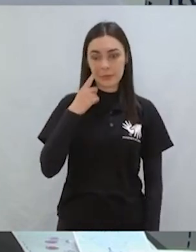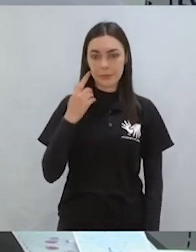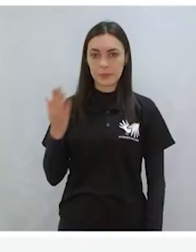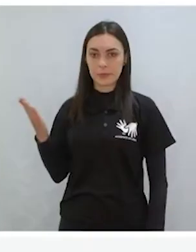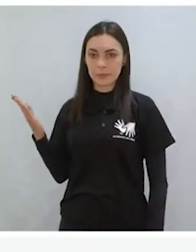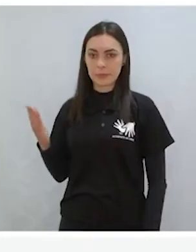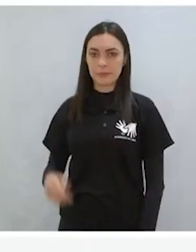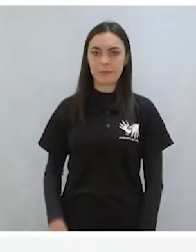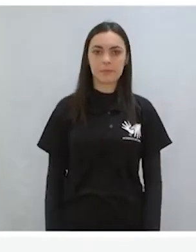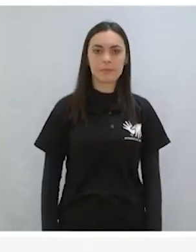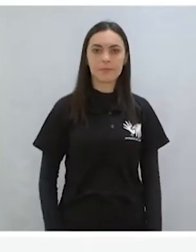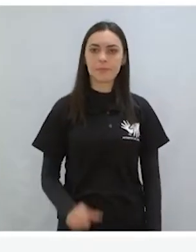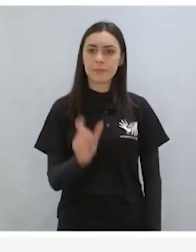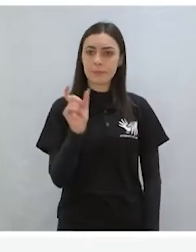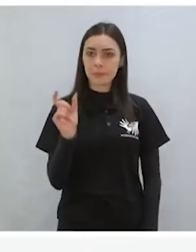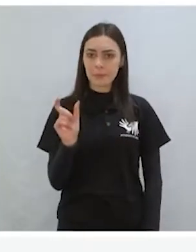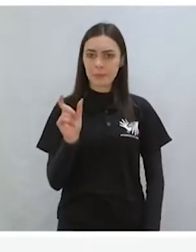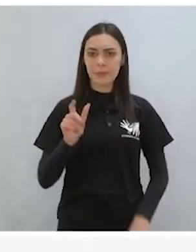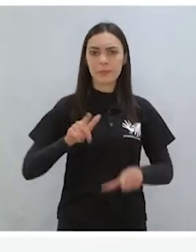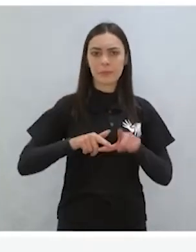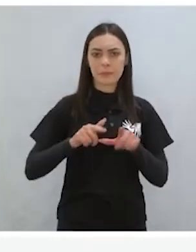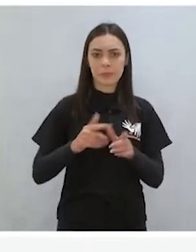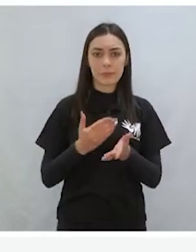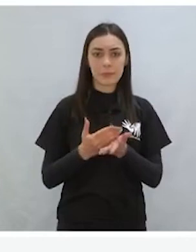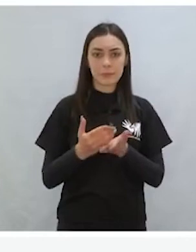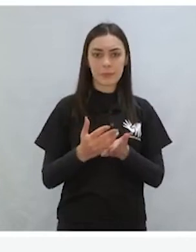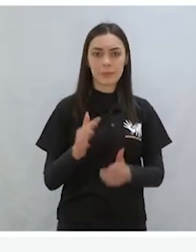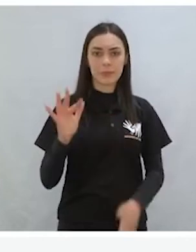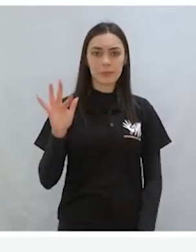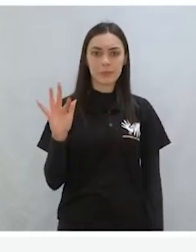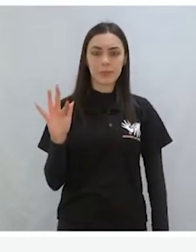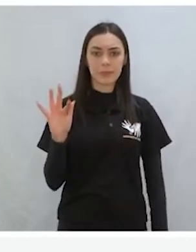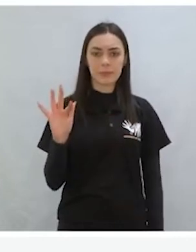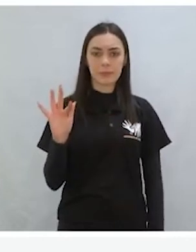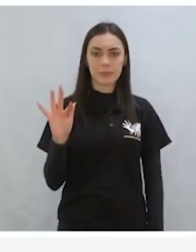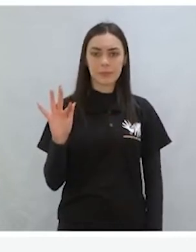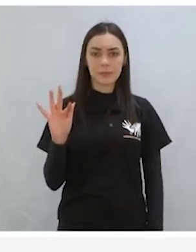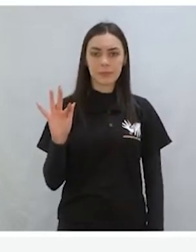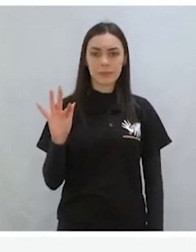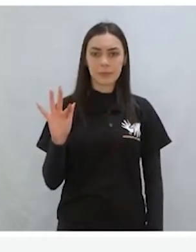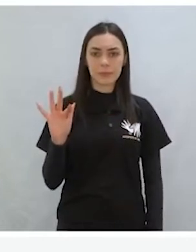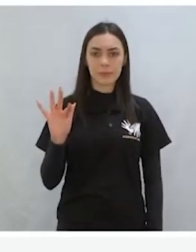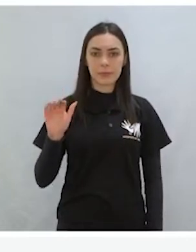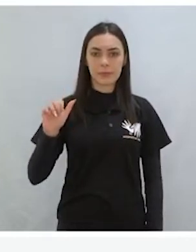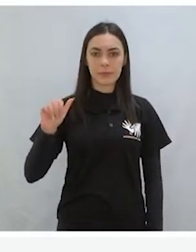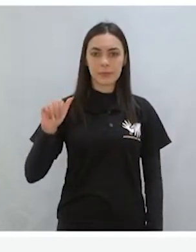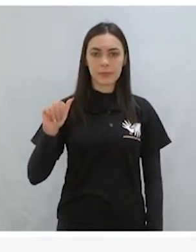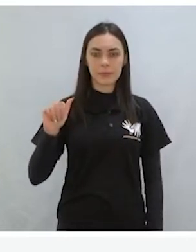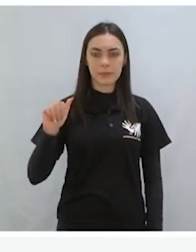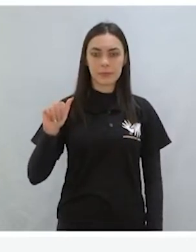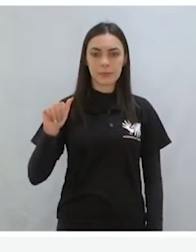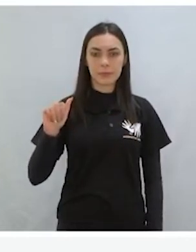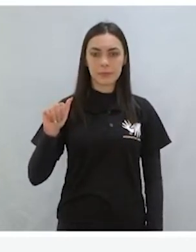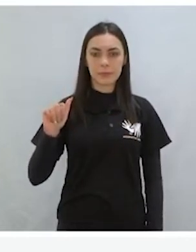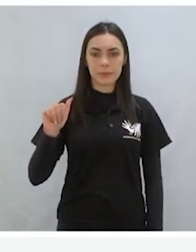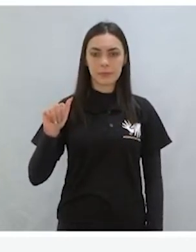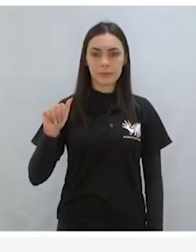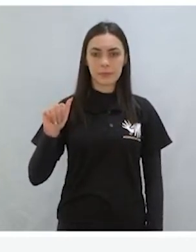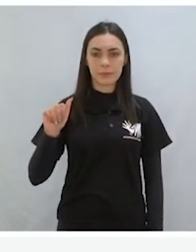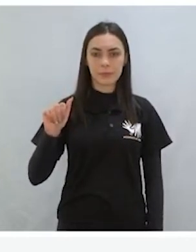lá na tela. A palavra fada começa com a letra F, seguida da letra